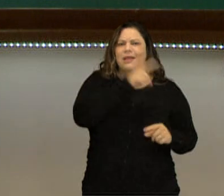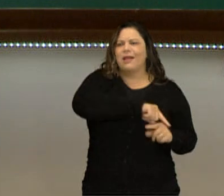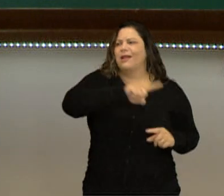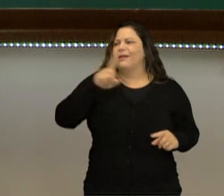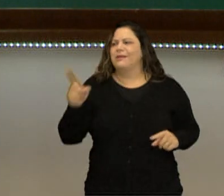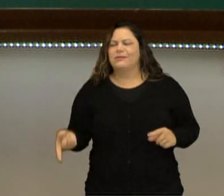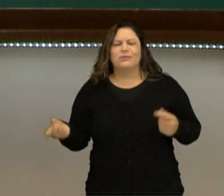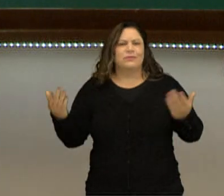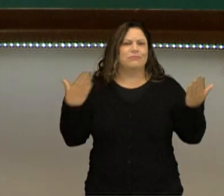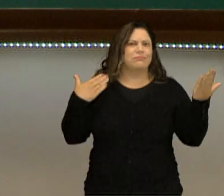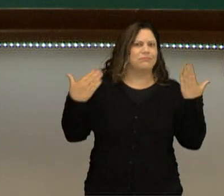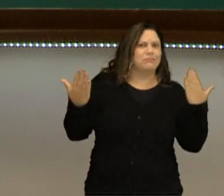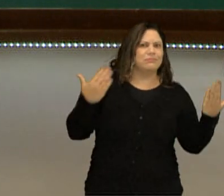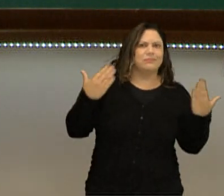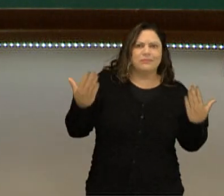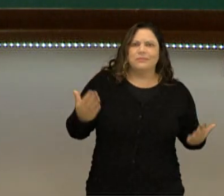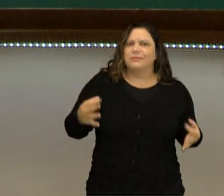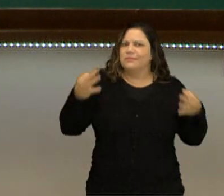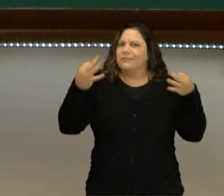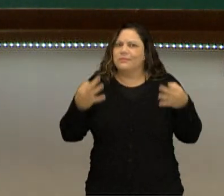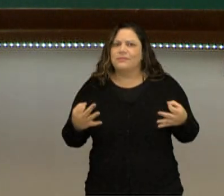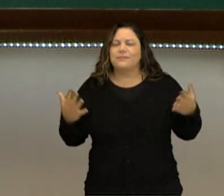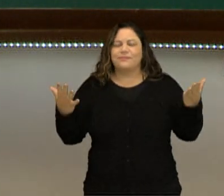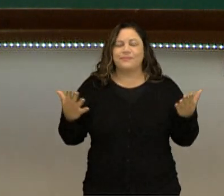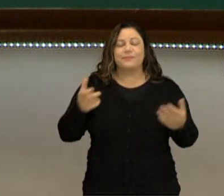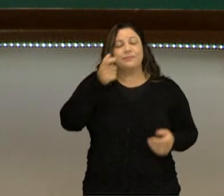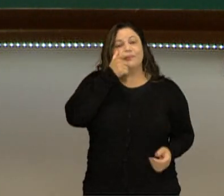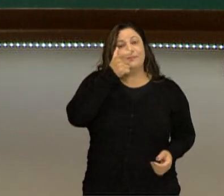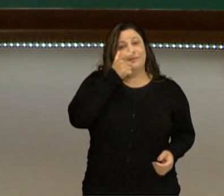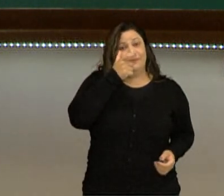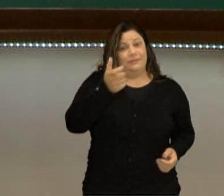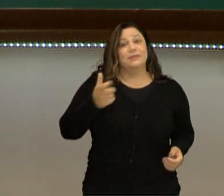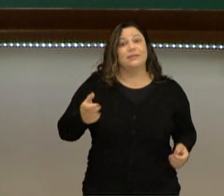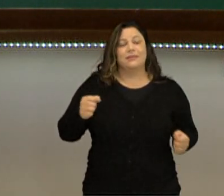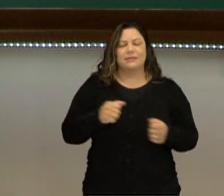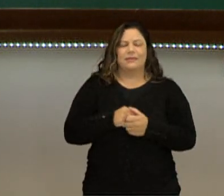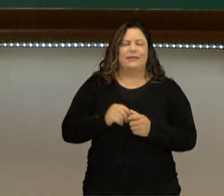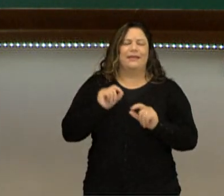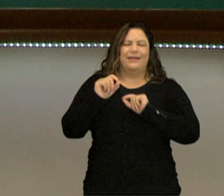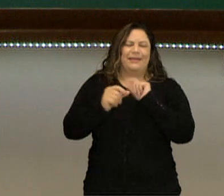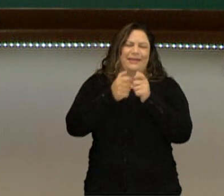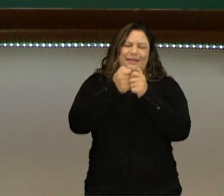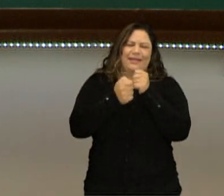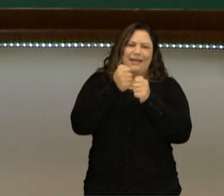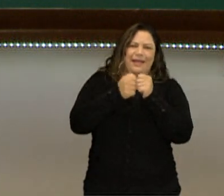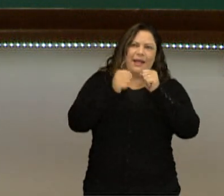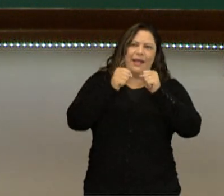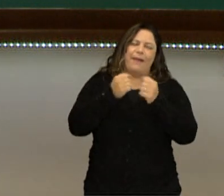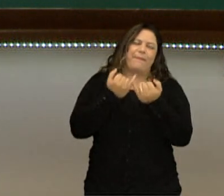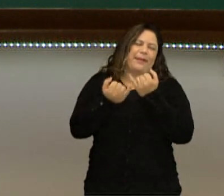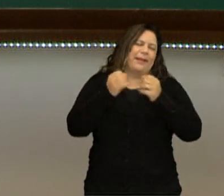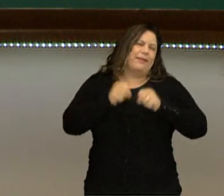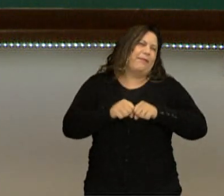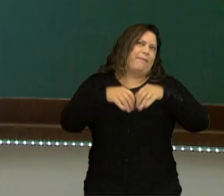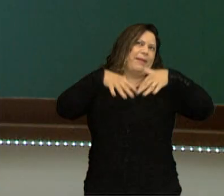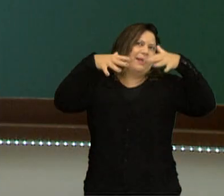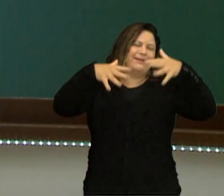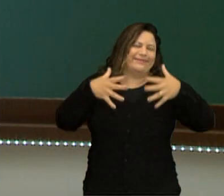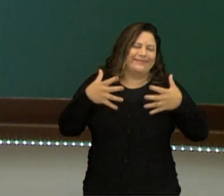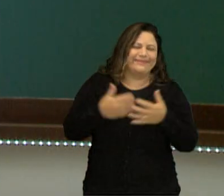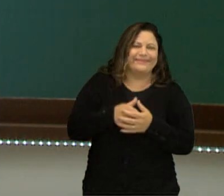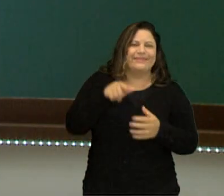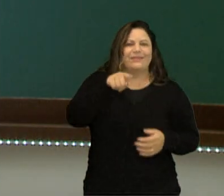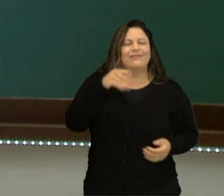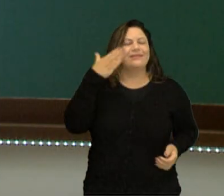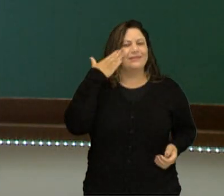está certo? Pessoal, olha só que interessante, olha que magia da física, olha que interessante. Você